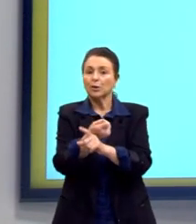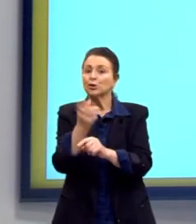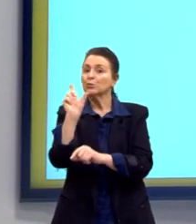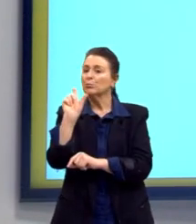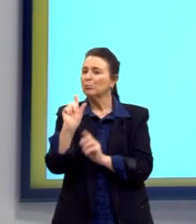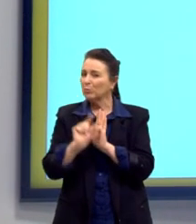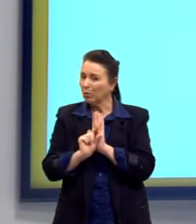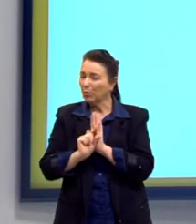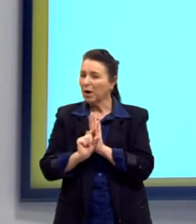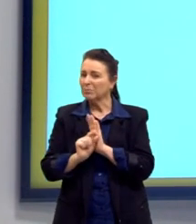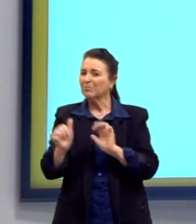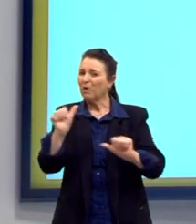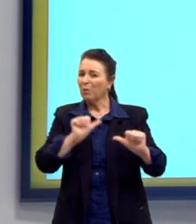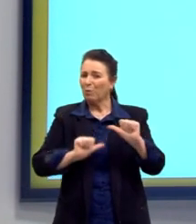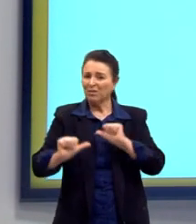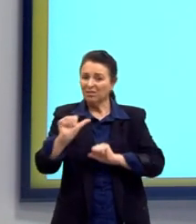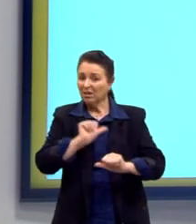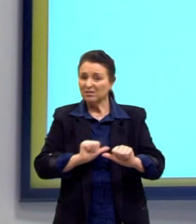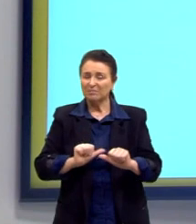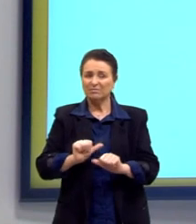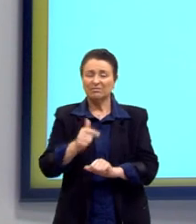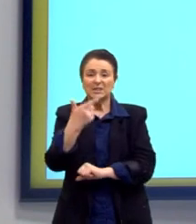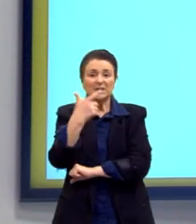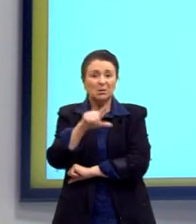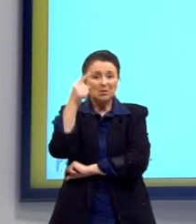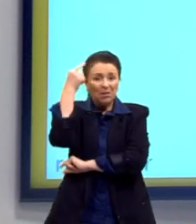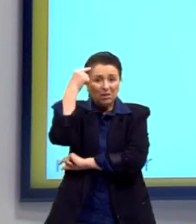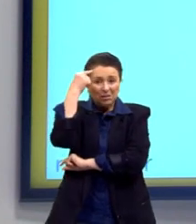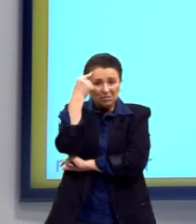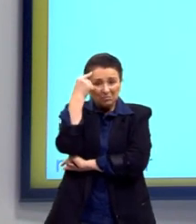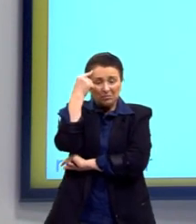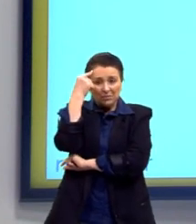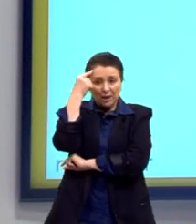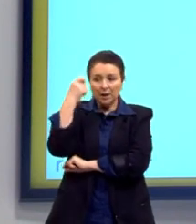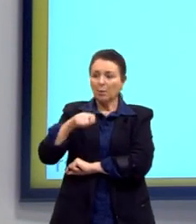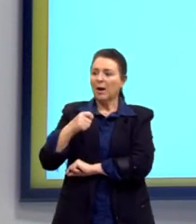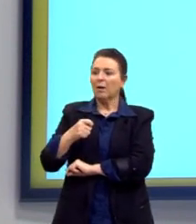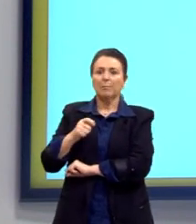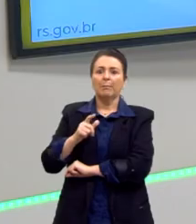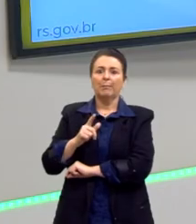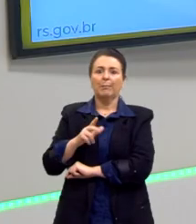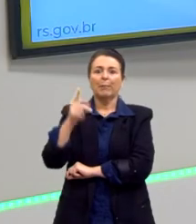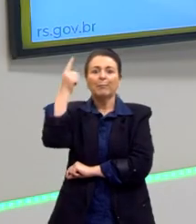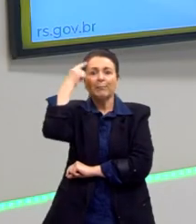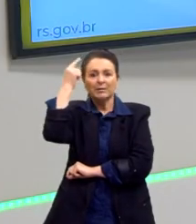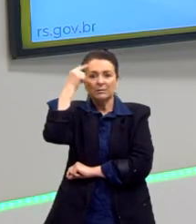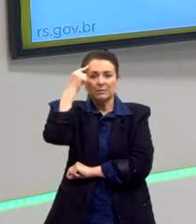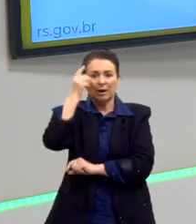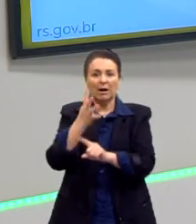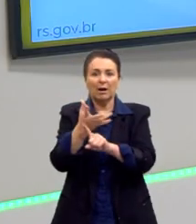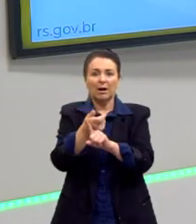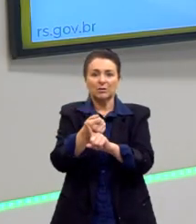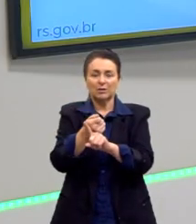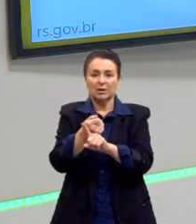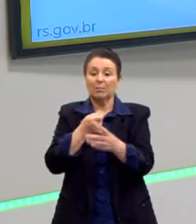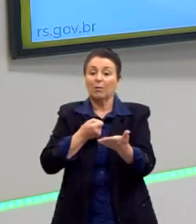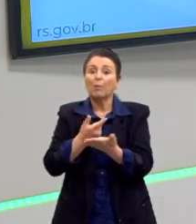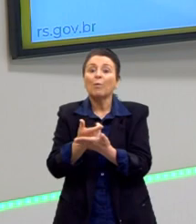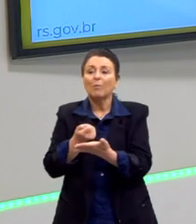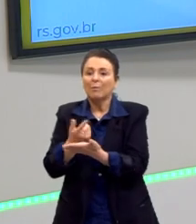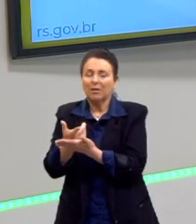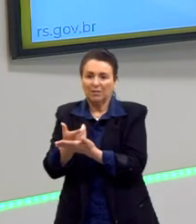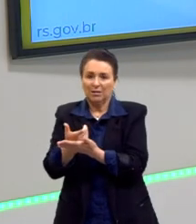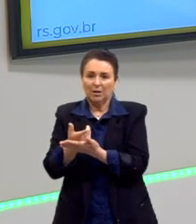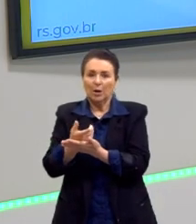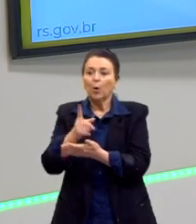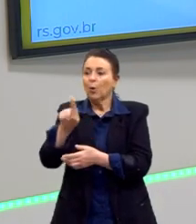reflexão porque ela precisa ser consumida e não refletida aí são outros públicos que consomem essa arte sem